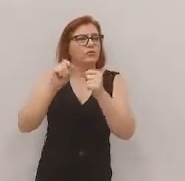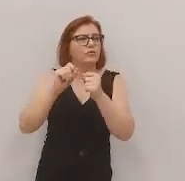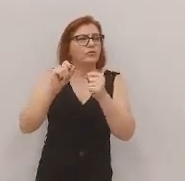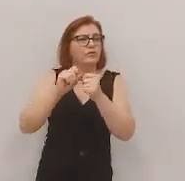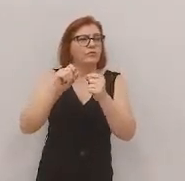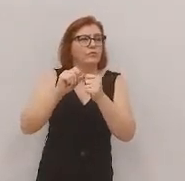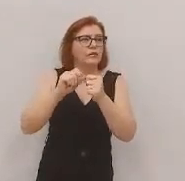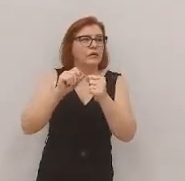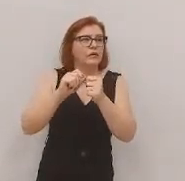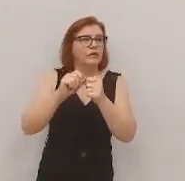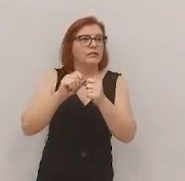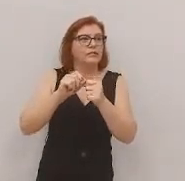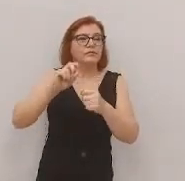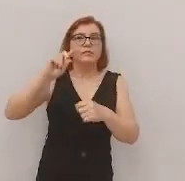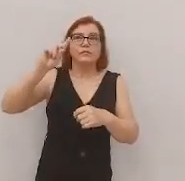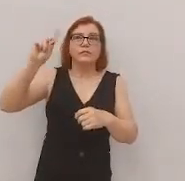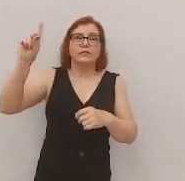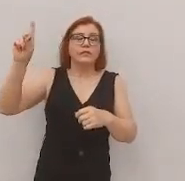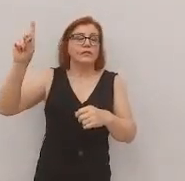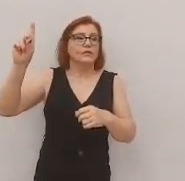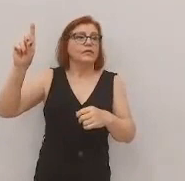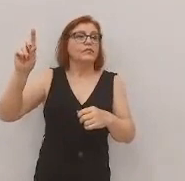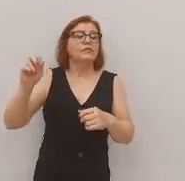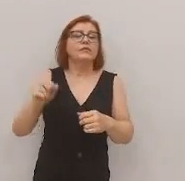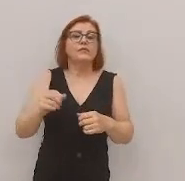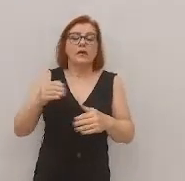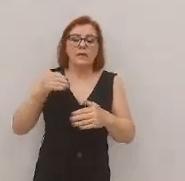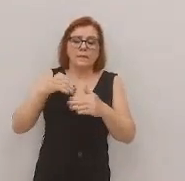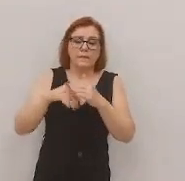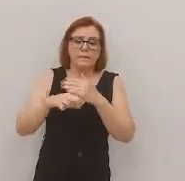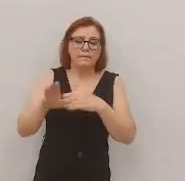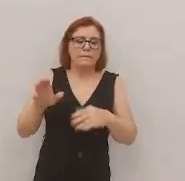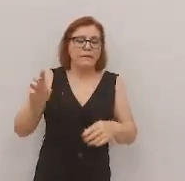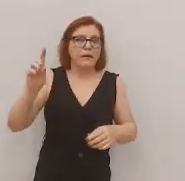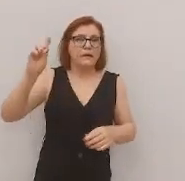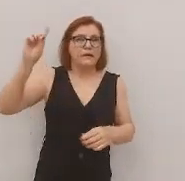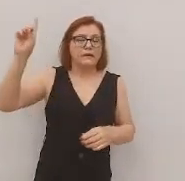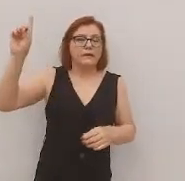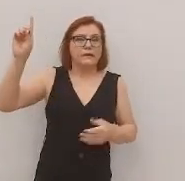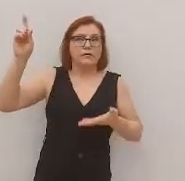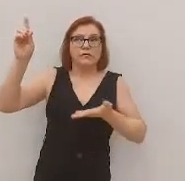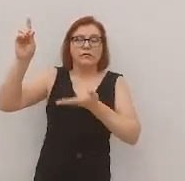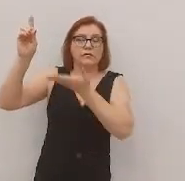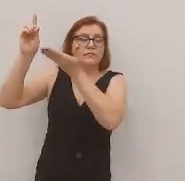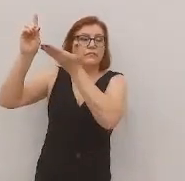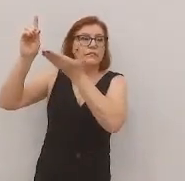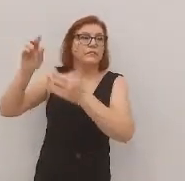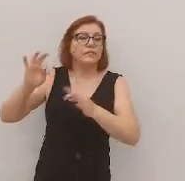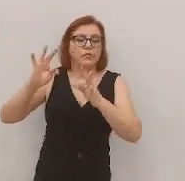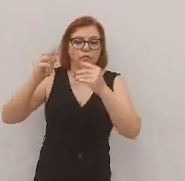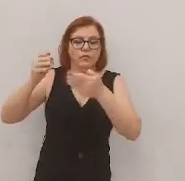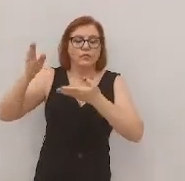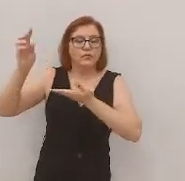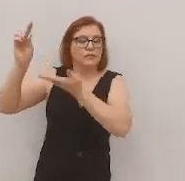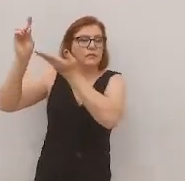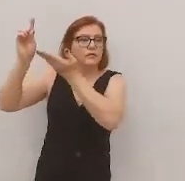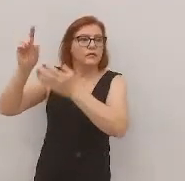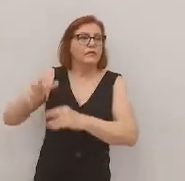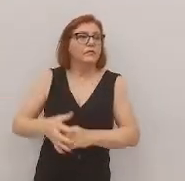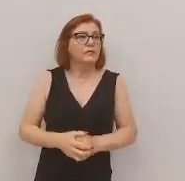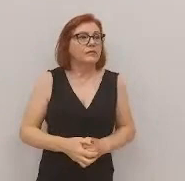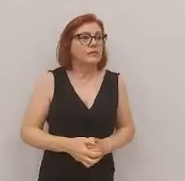foi criado por meio dele e para ele. Todas as